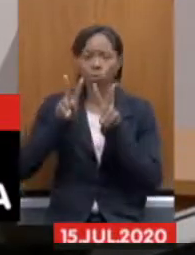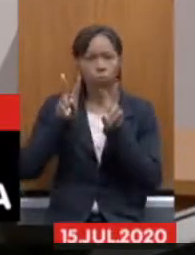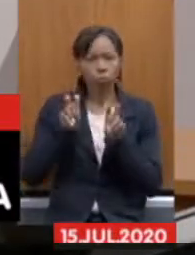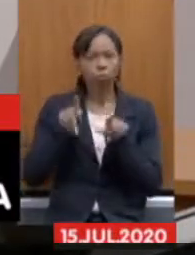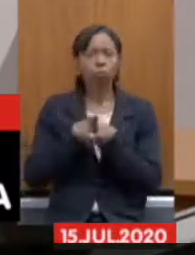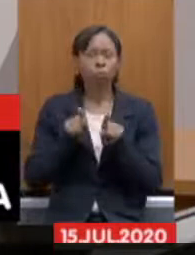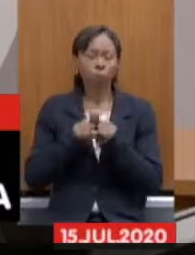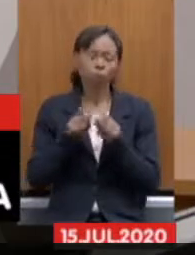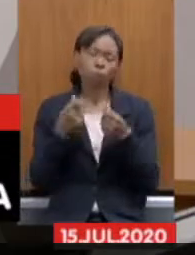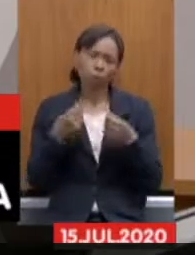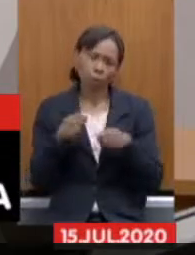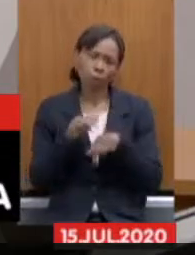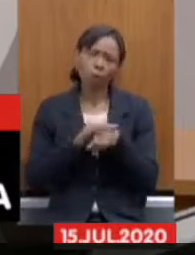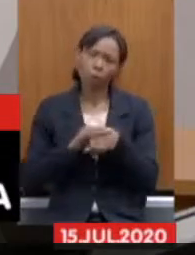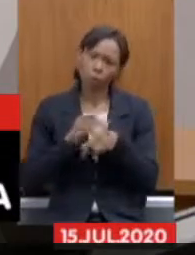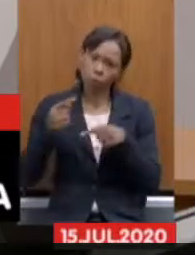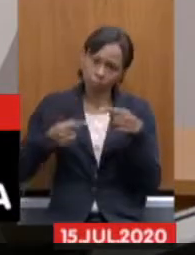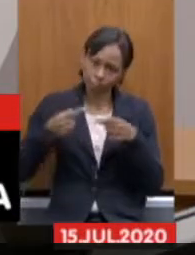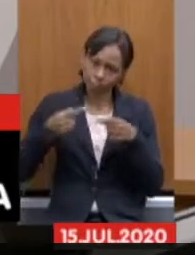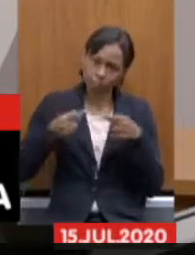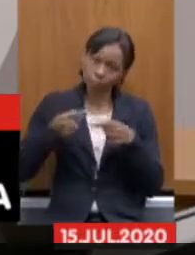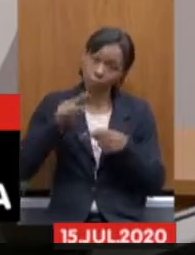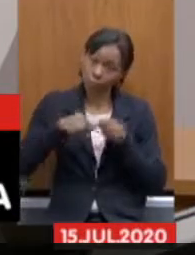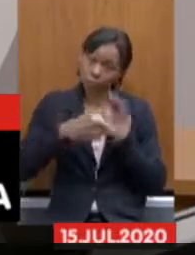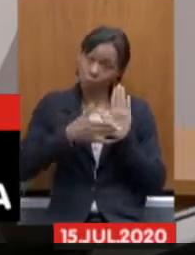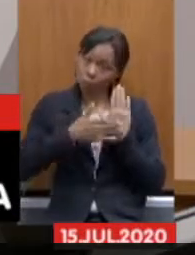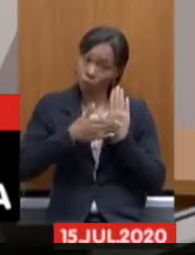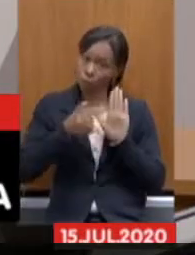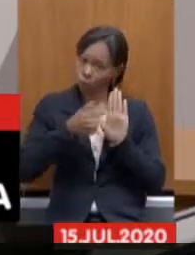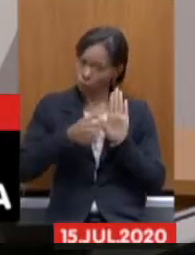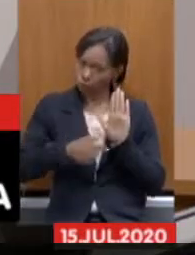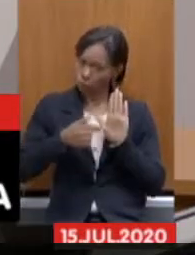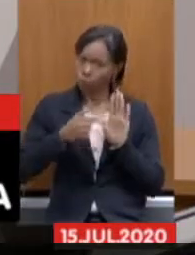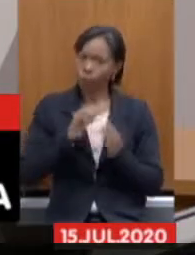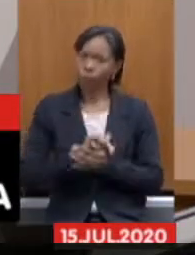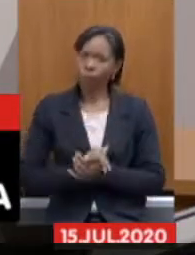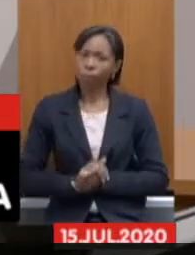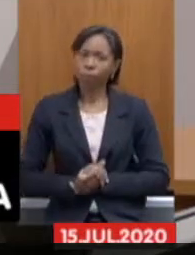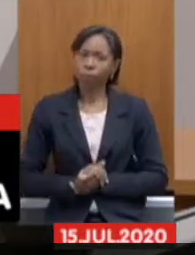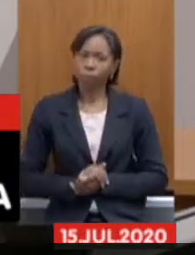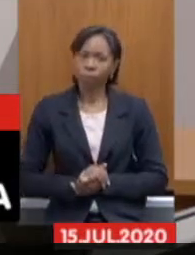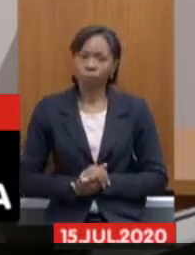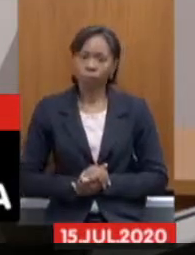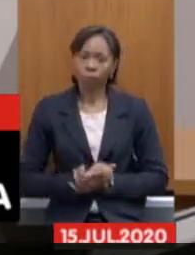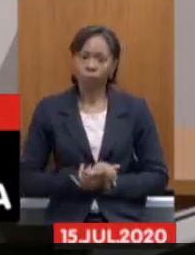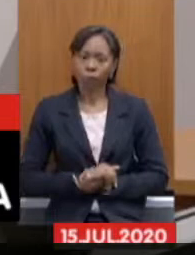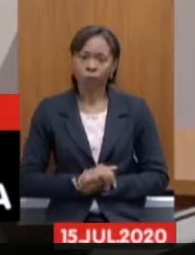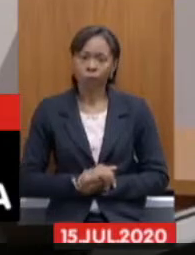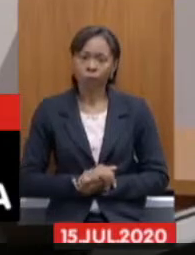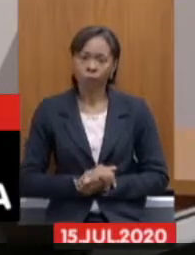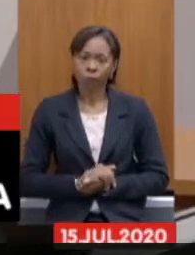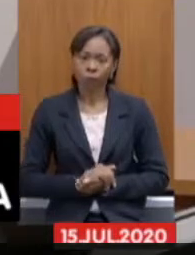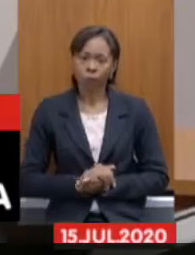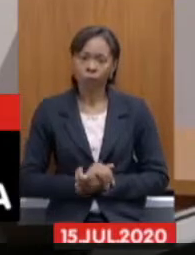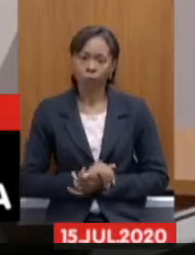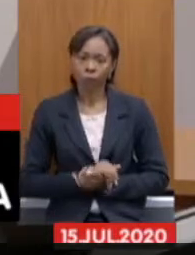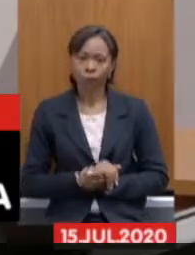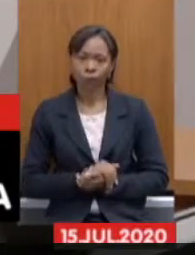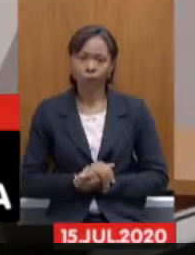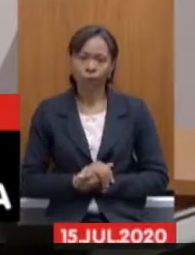item que nós devemos estar discutindo mas é a proposta é e